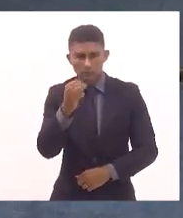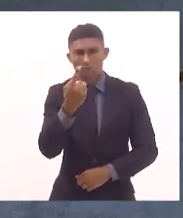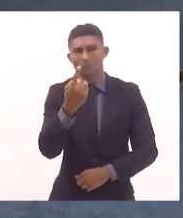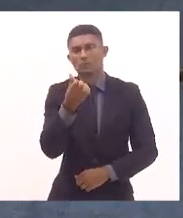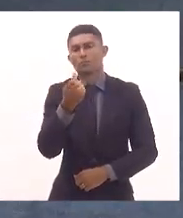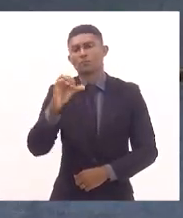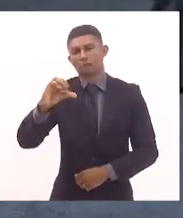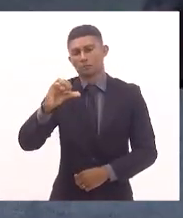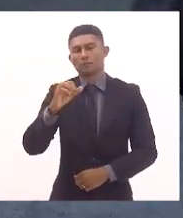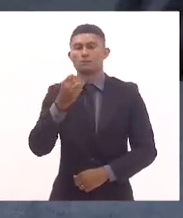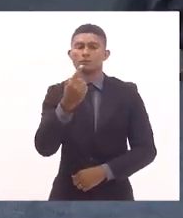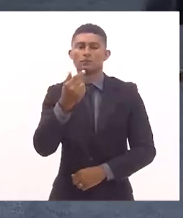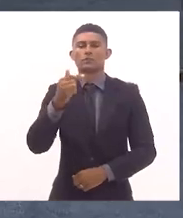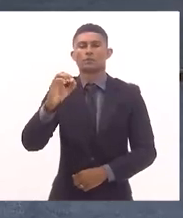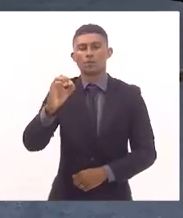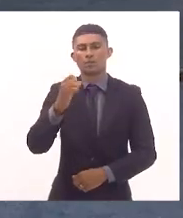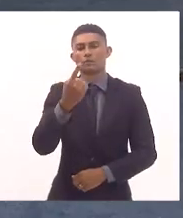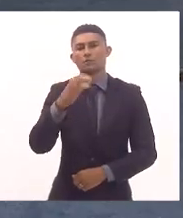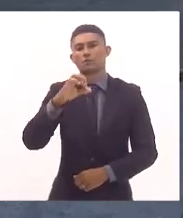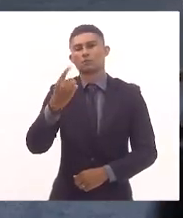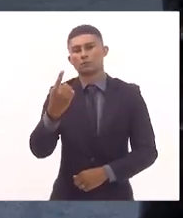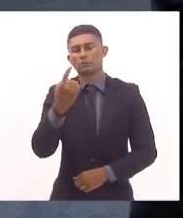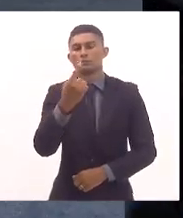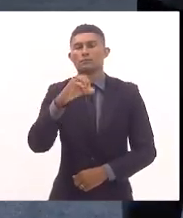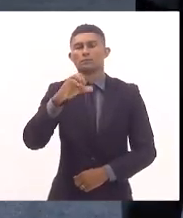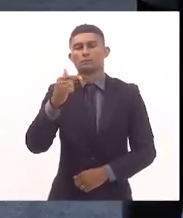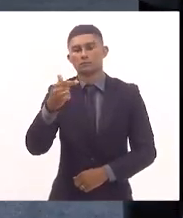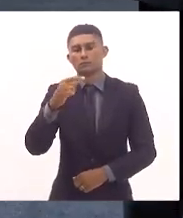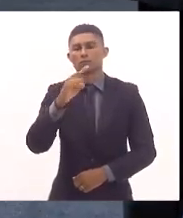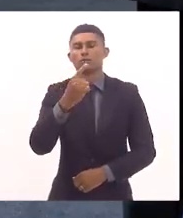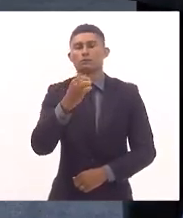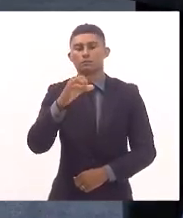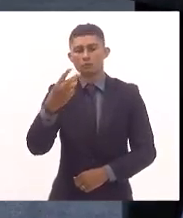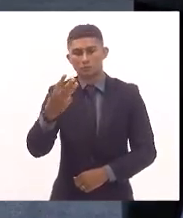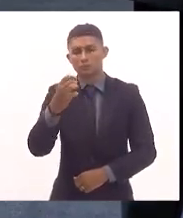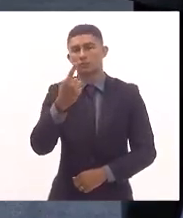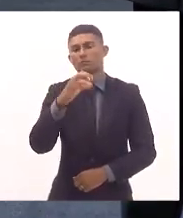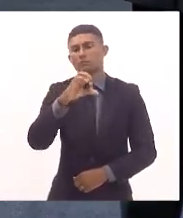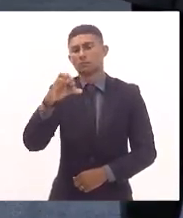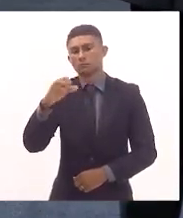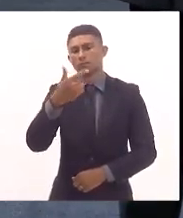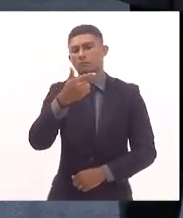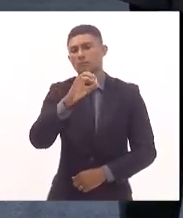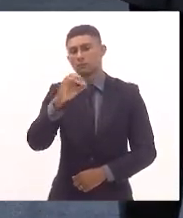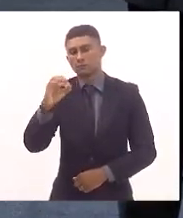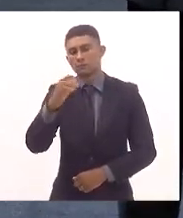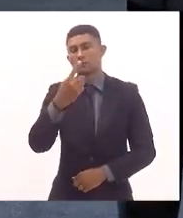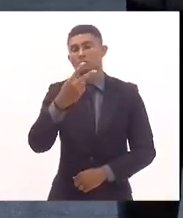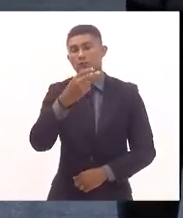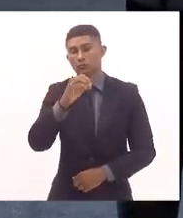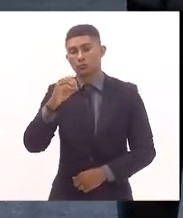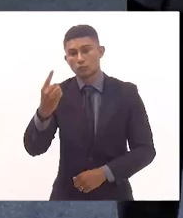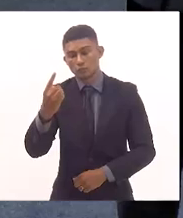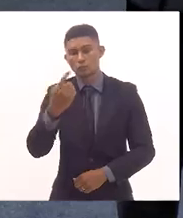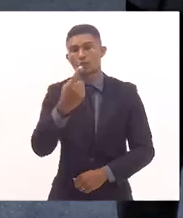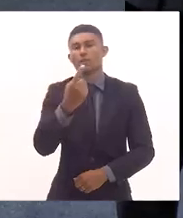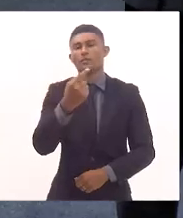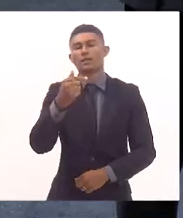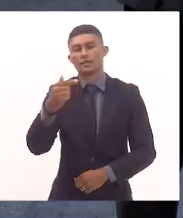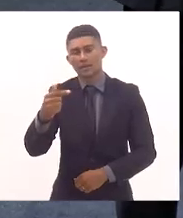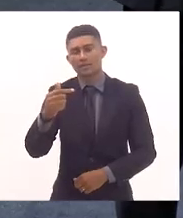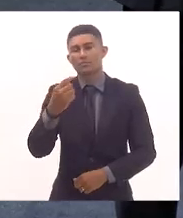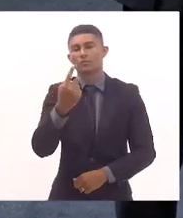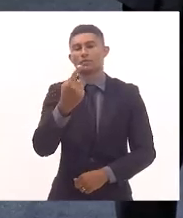169, 170, 191, 192, 193, 199, 200, 201, 217,